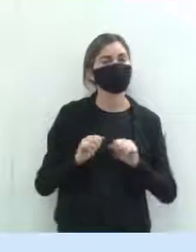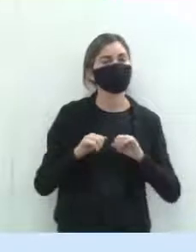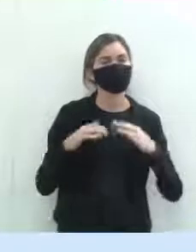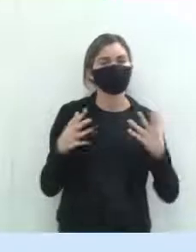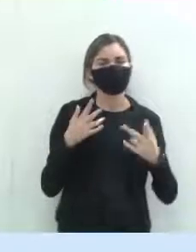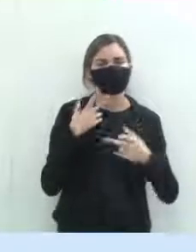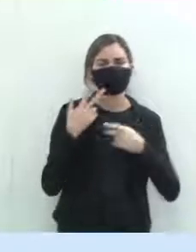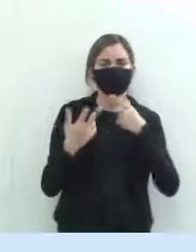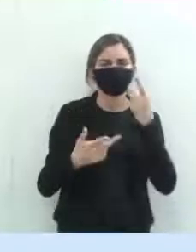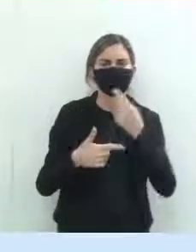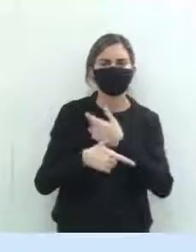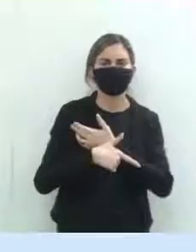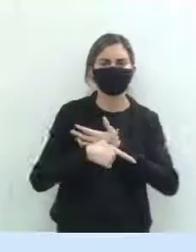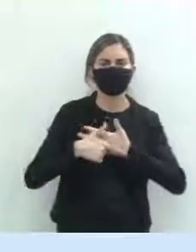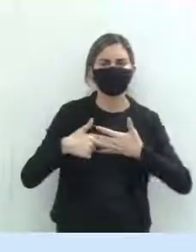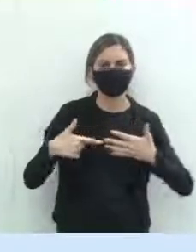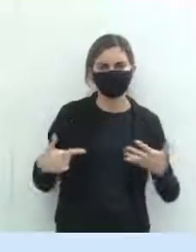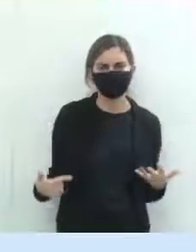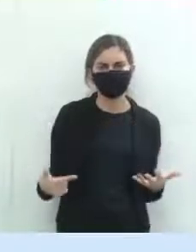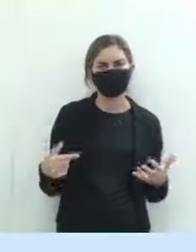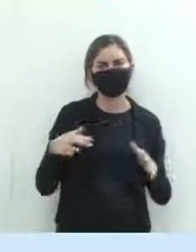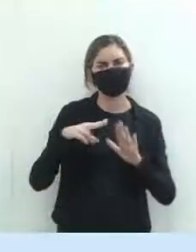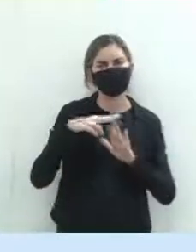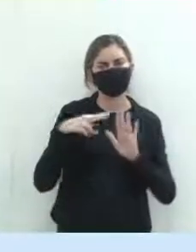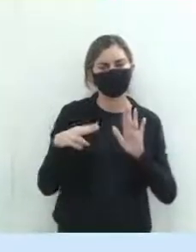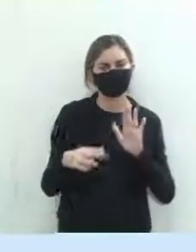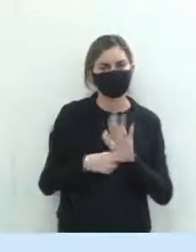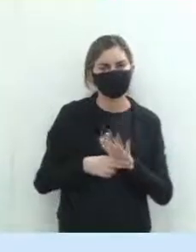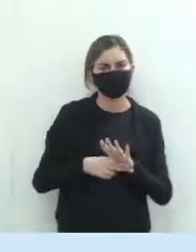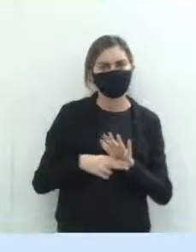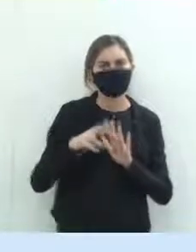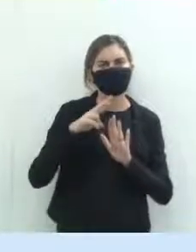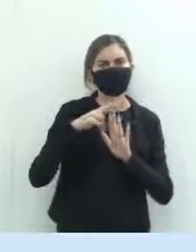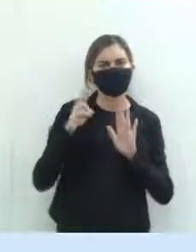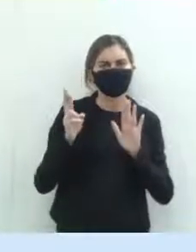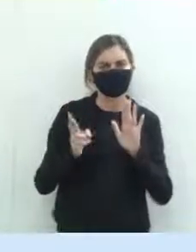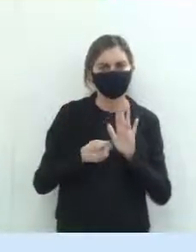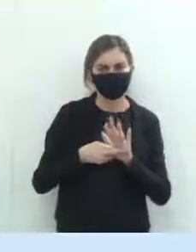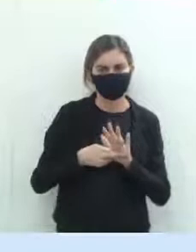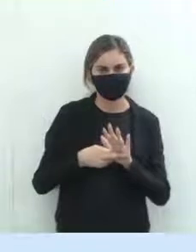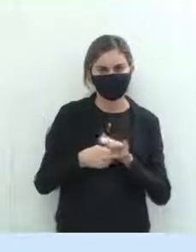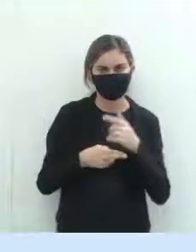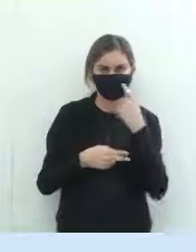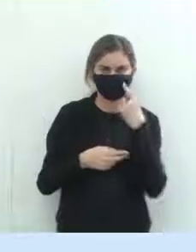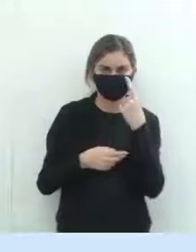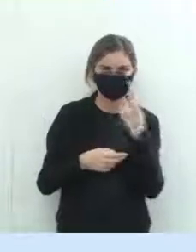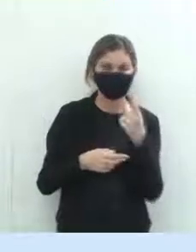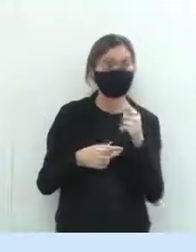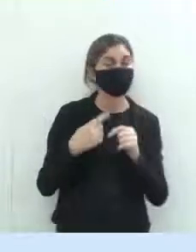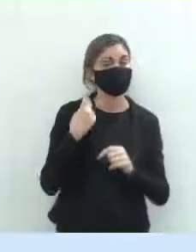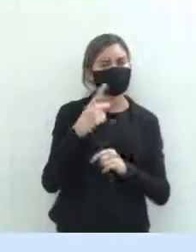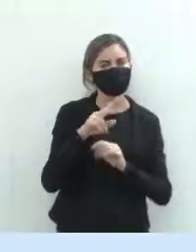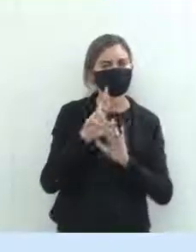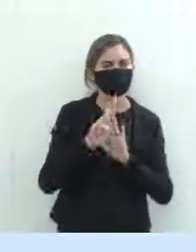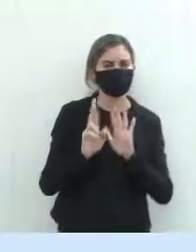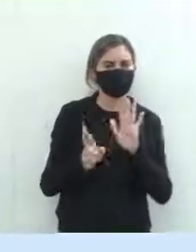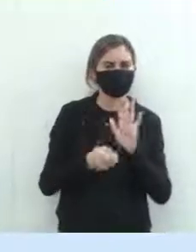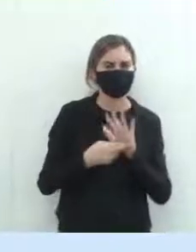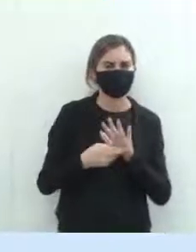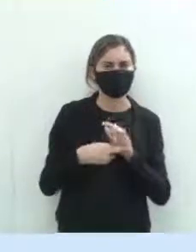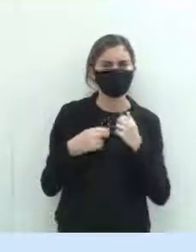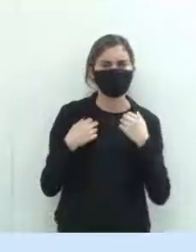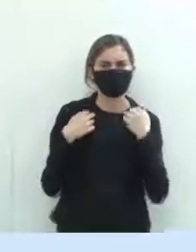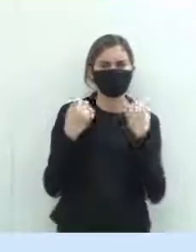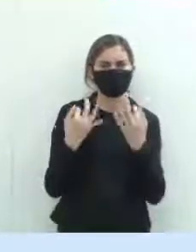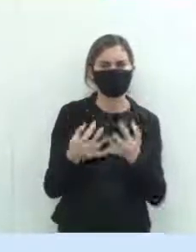falo sobre moral, eu vou falar sobre normas e sobre o quê? Sobre regras, né? Isso que está aí no nosso slide. E nessas regras vai dizer, ela